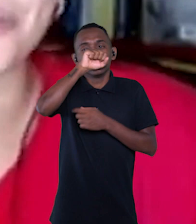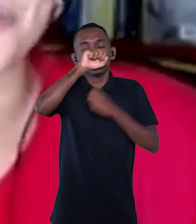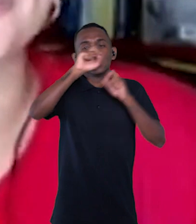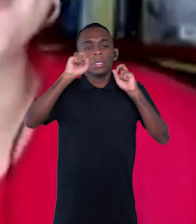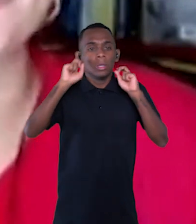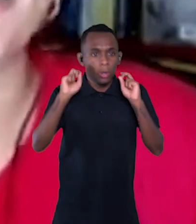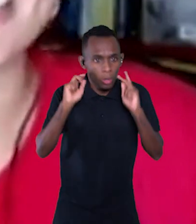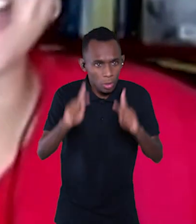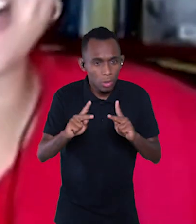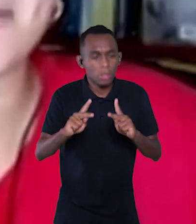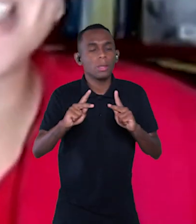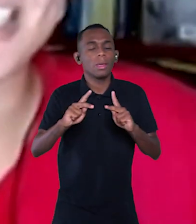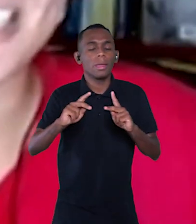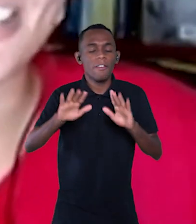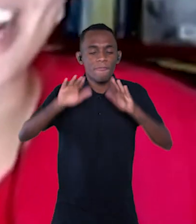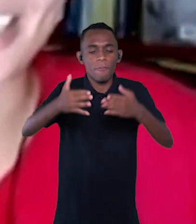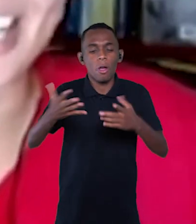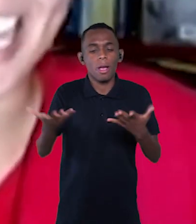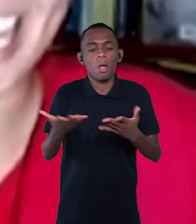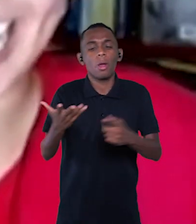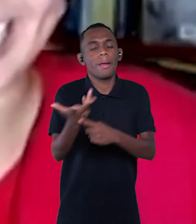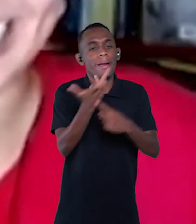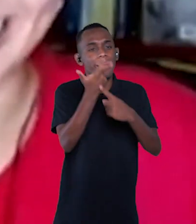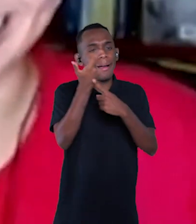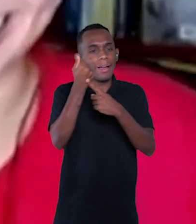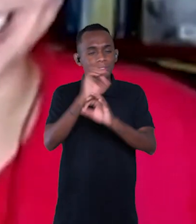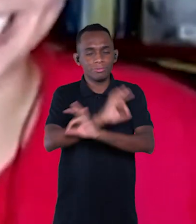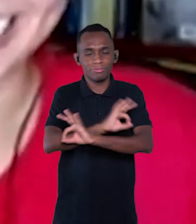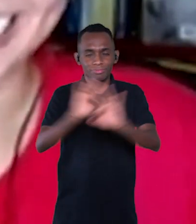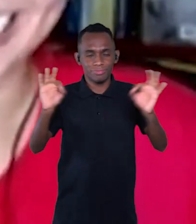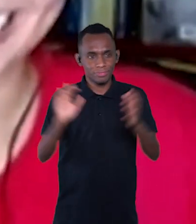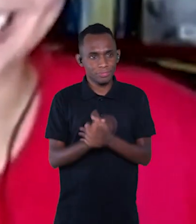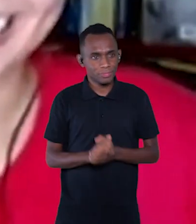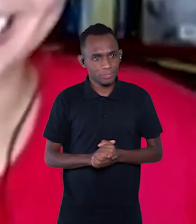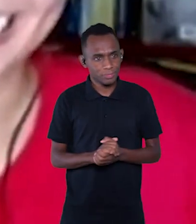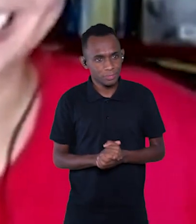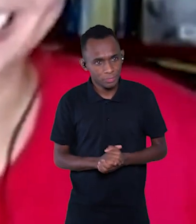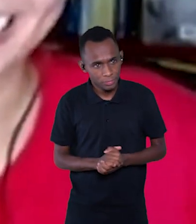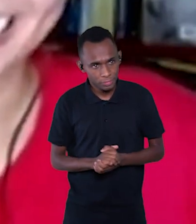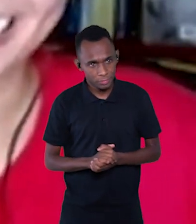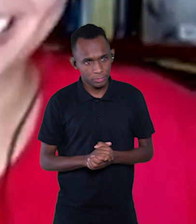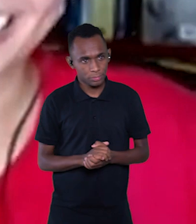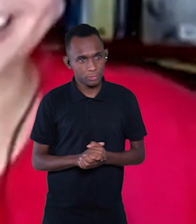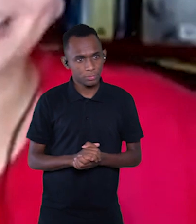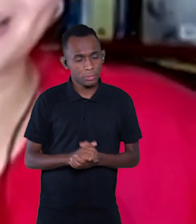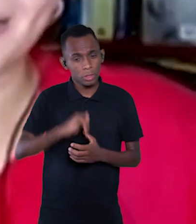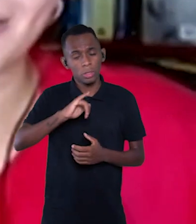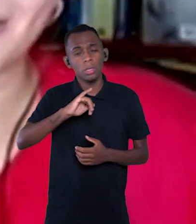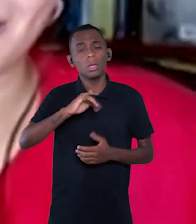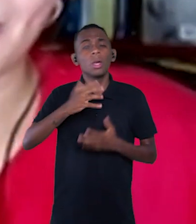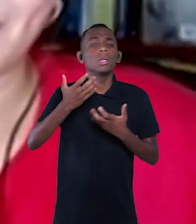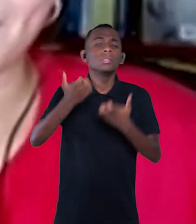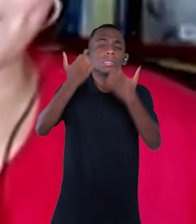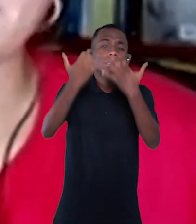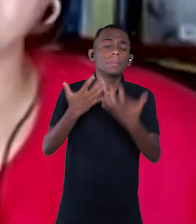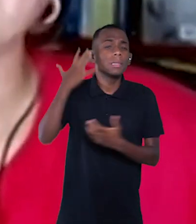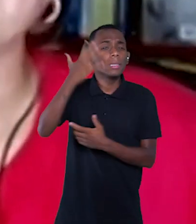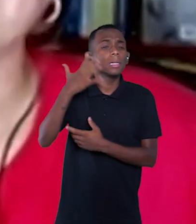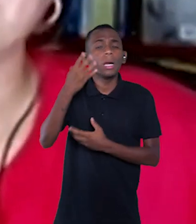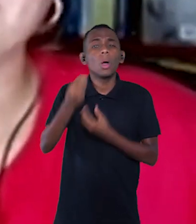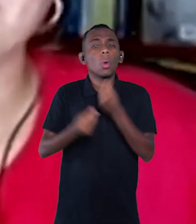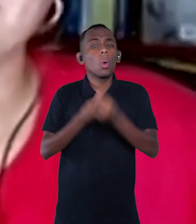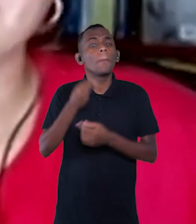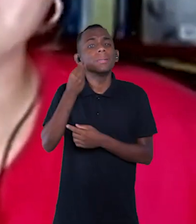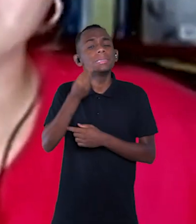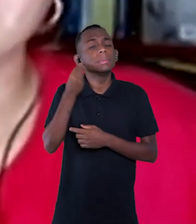respira fundo e vai se reabastecer de arte. Essa que é a ideia. Ai, que maravilha. Júlia, conta rapidamente para a gente como é